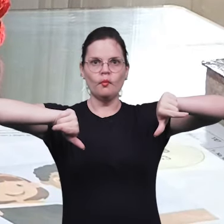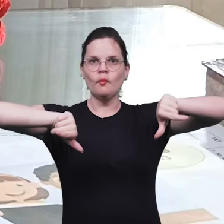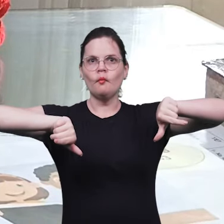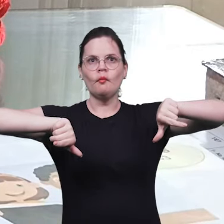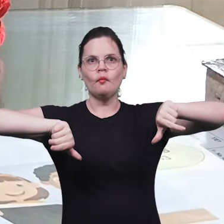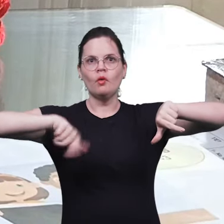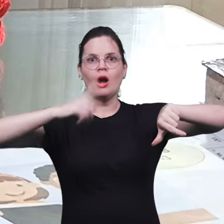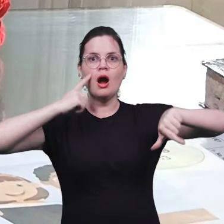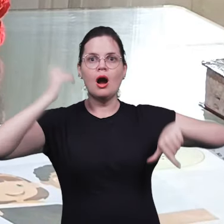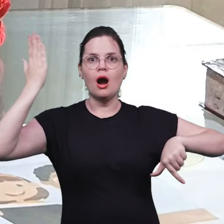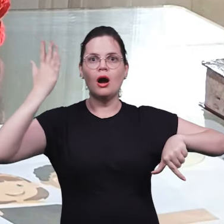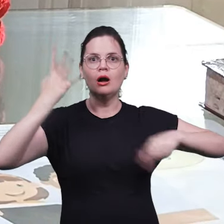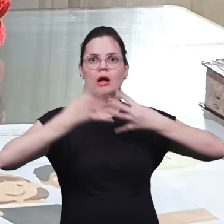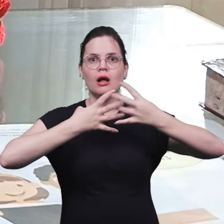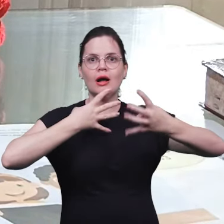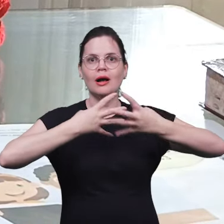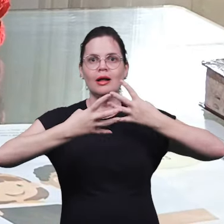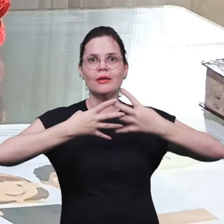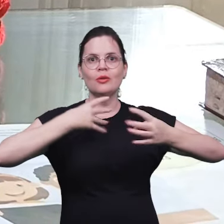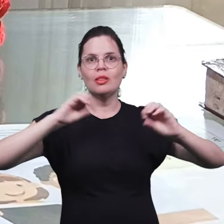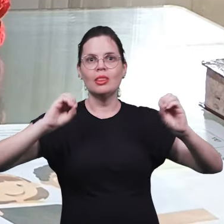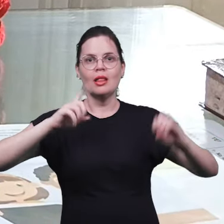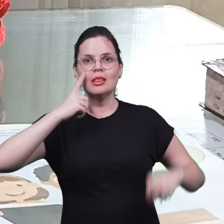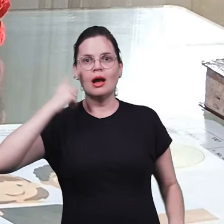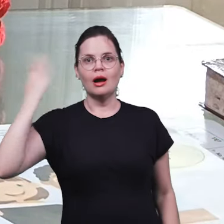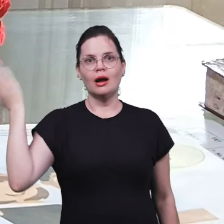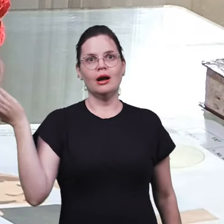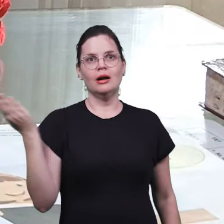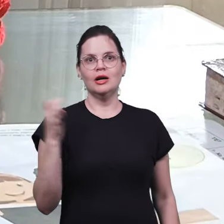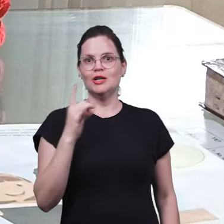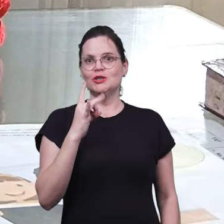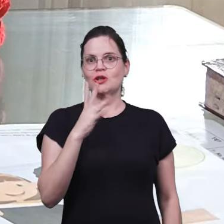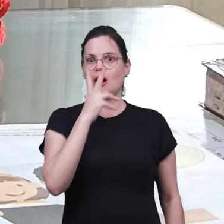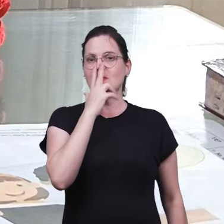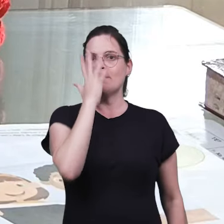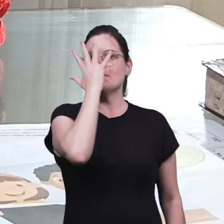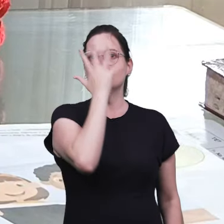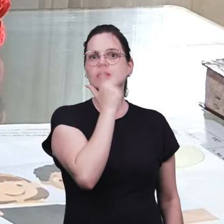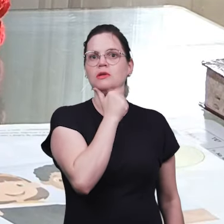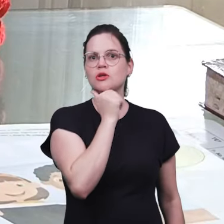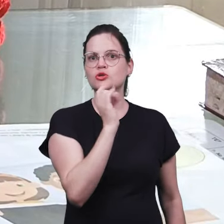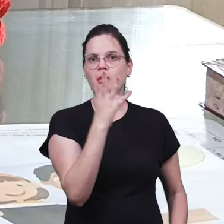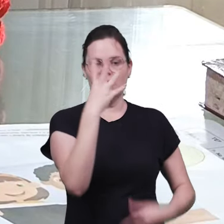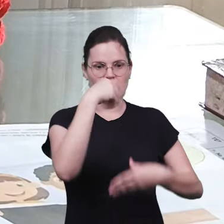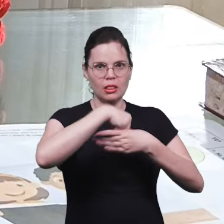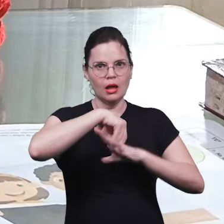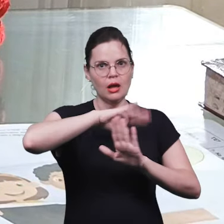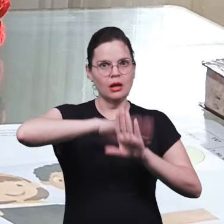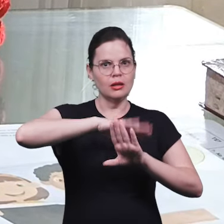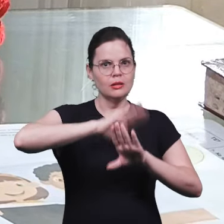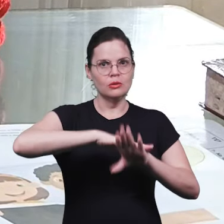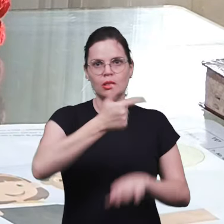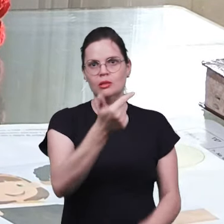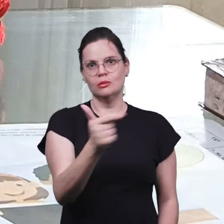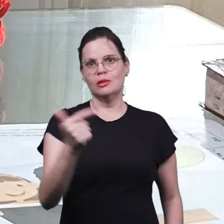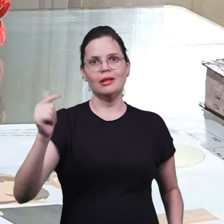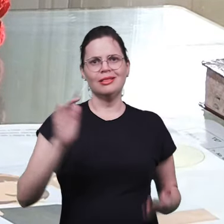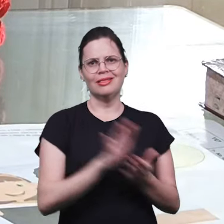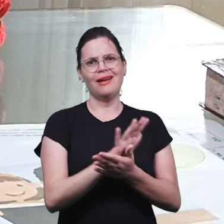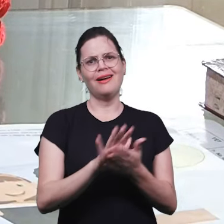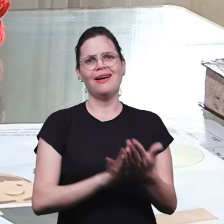vazio, tinha nada. Olha, o crescimento era só por fora, mas não gerou vida, não